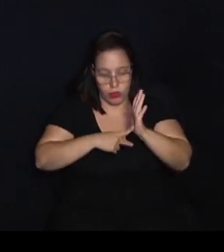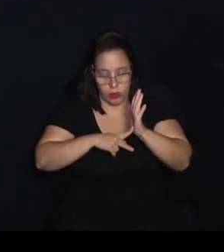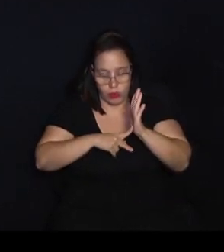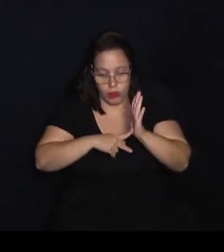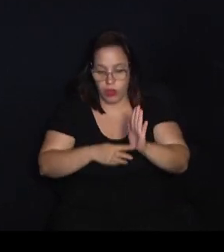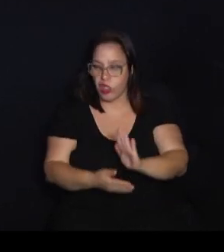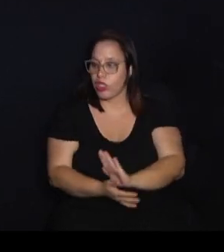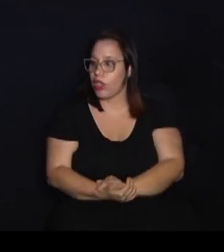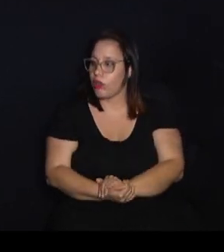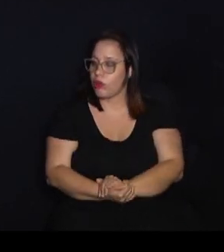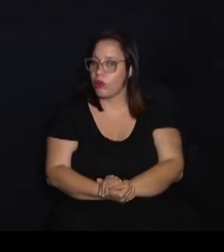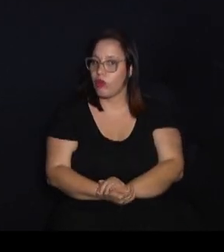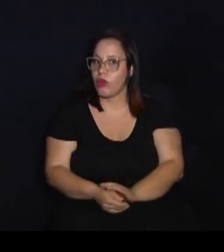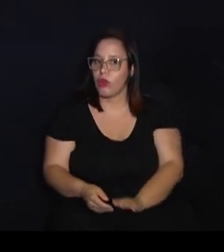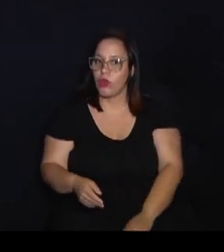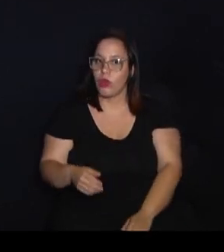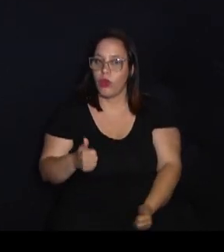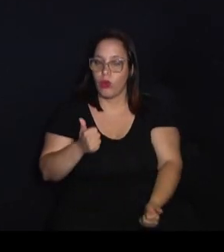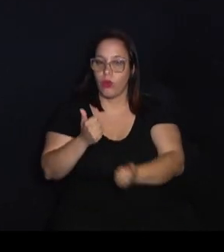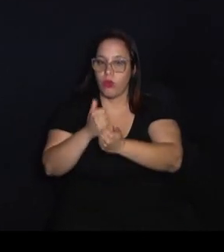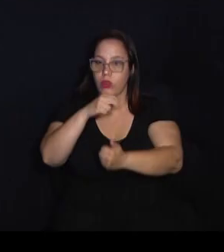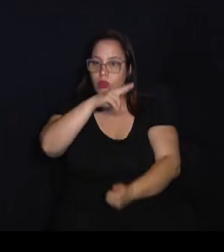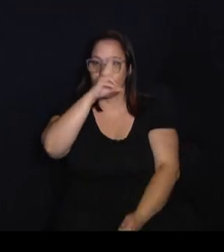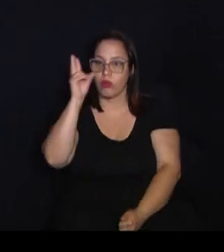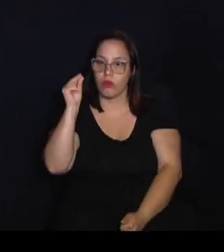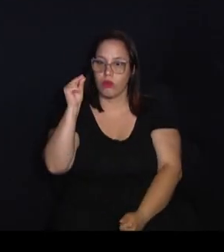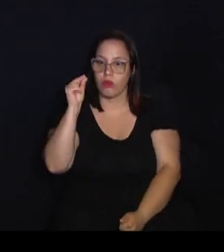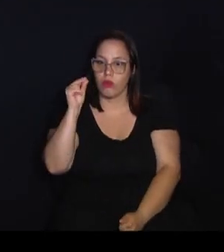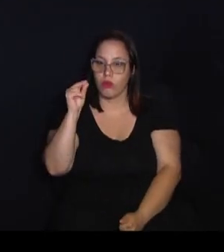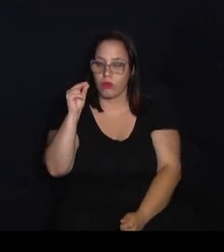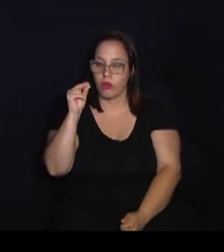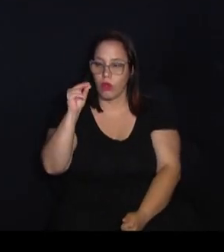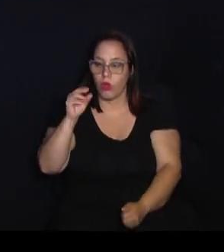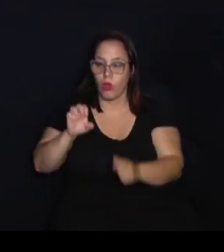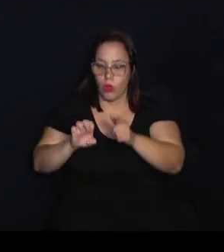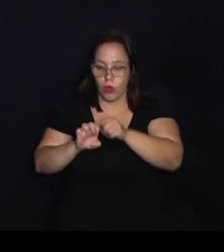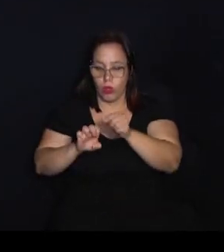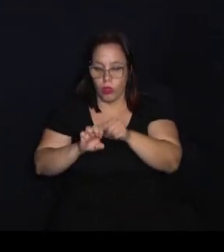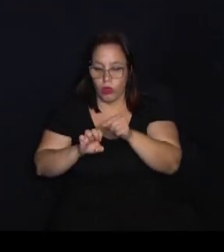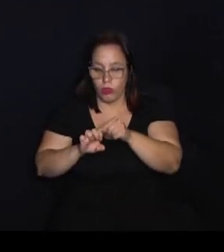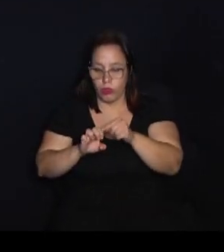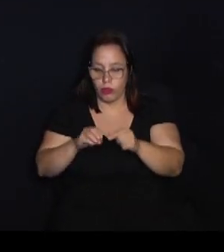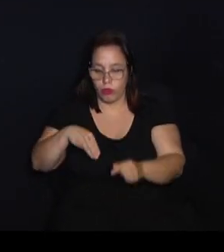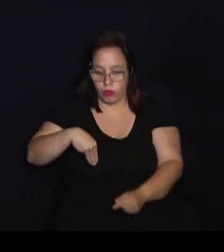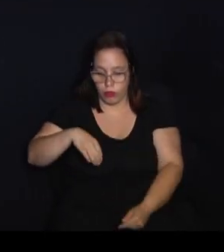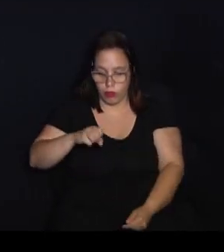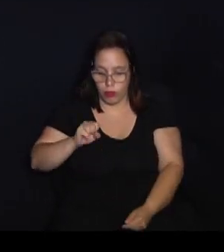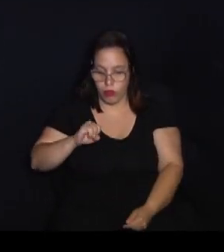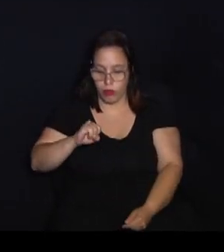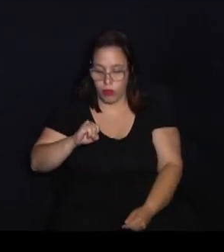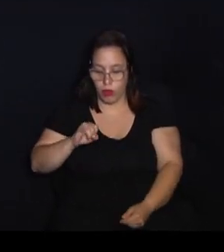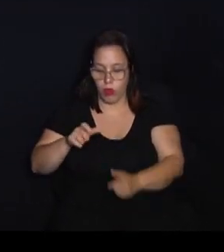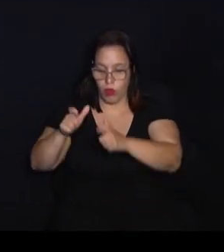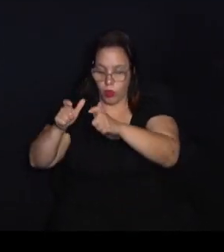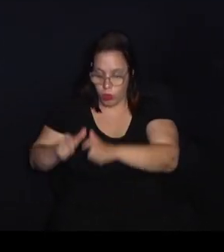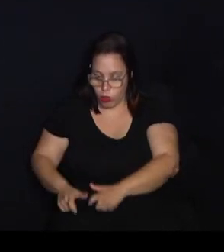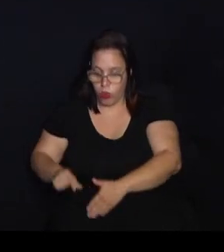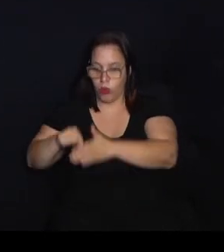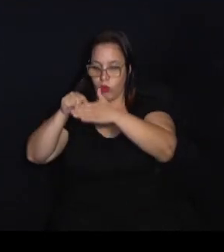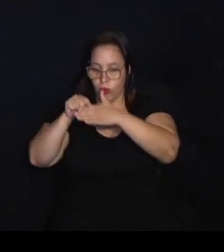categoria. Vice-presidente do Sindicato dos Empreendedores Individuais de Ponto Público Fixo e